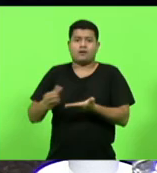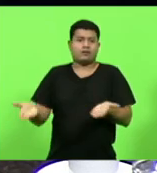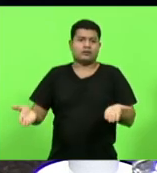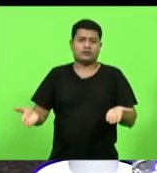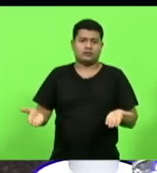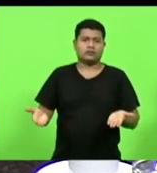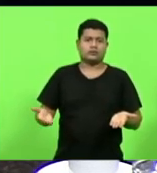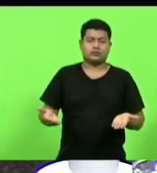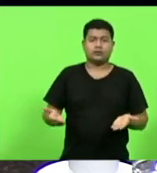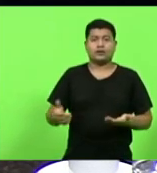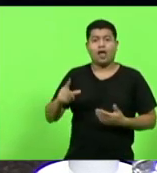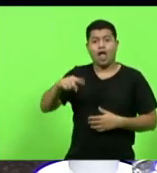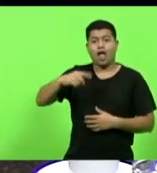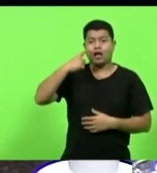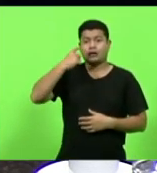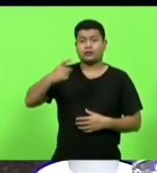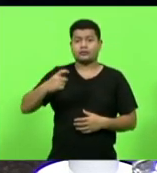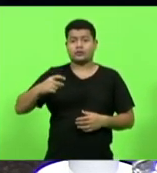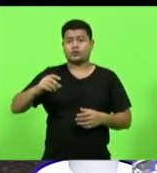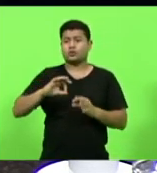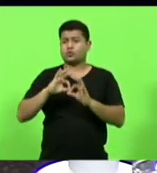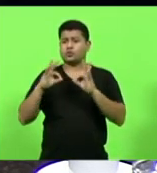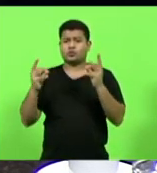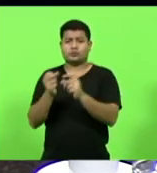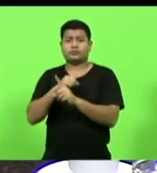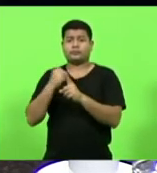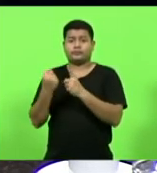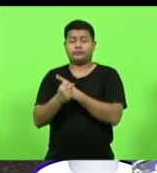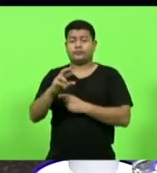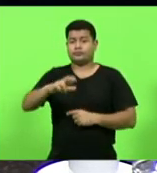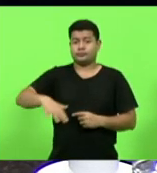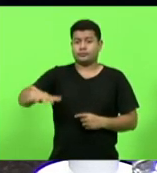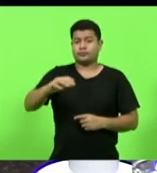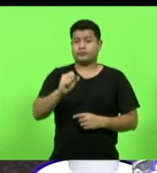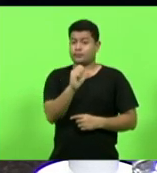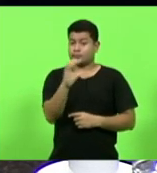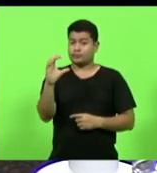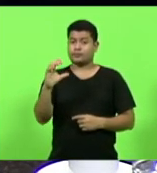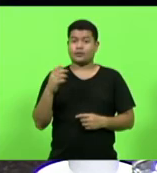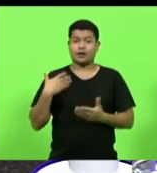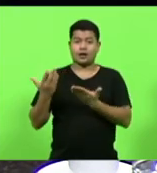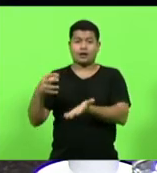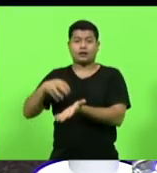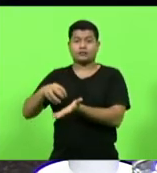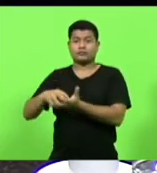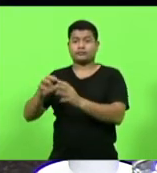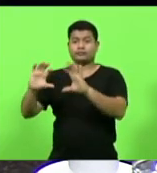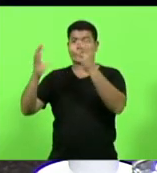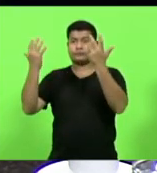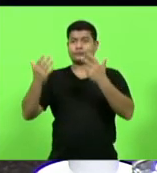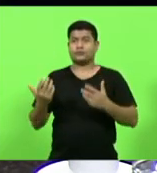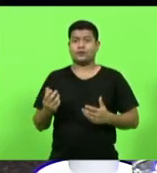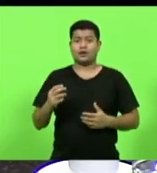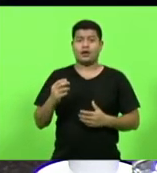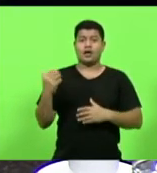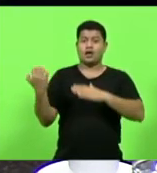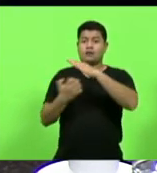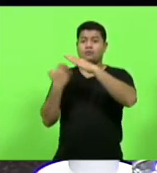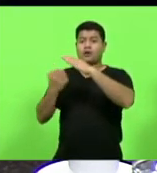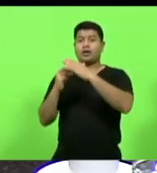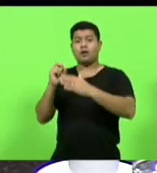É de interesse, então, de toda a sociedade regional e catarinense que o Centro de Eventos de Balneário Camboriú seja administrado por uma empresa ou consórcio que